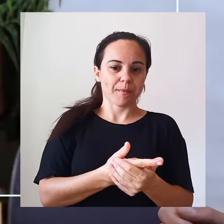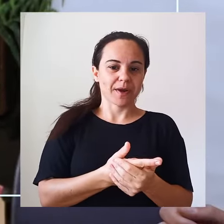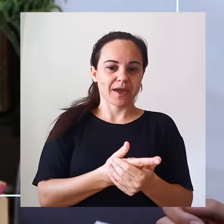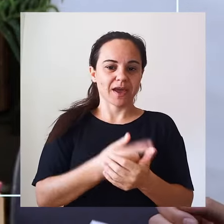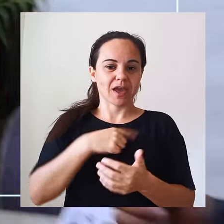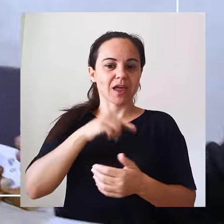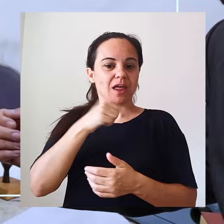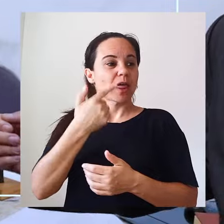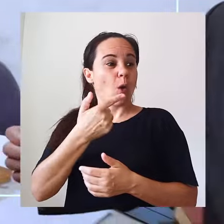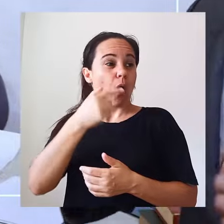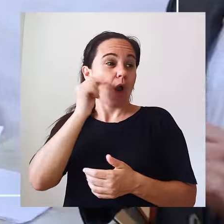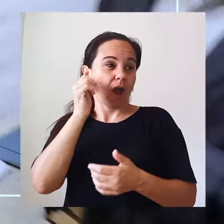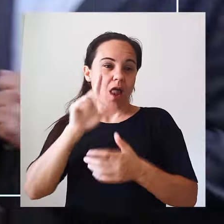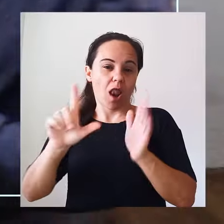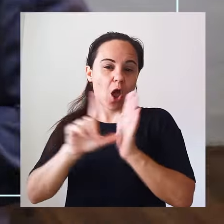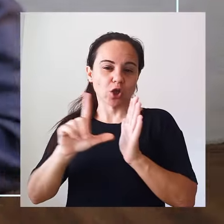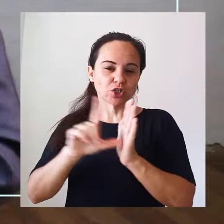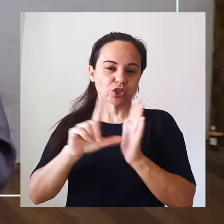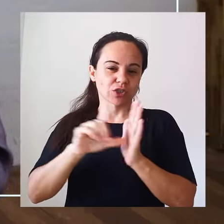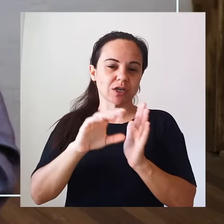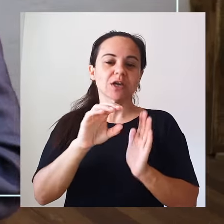Só Lindezas.